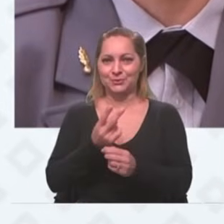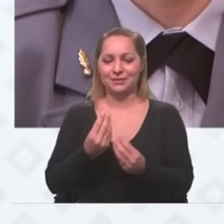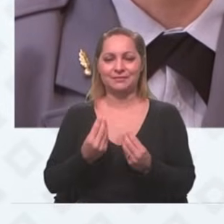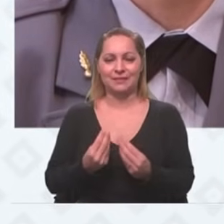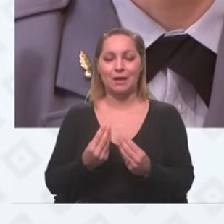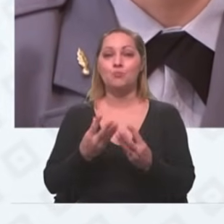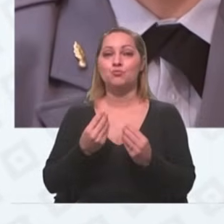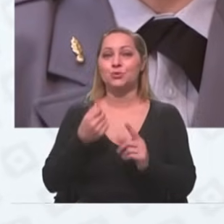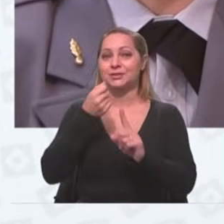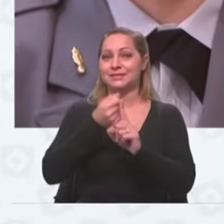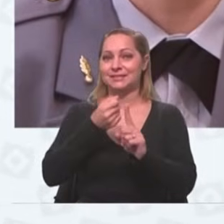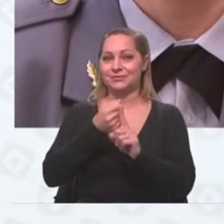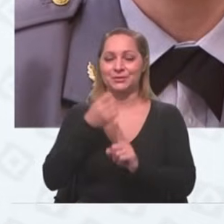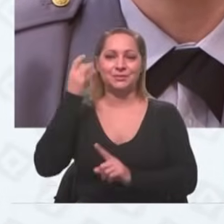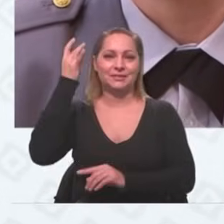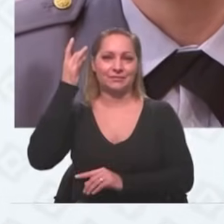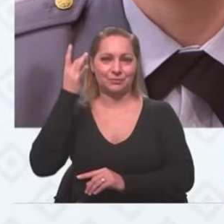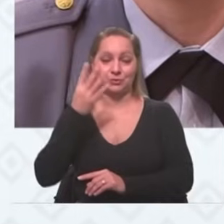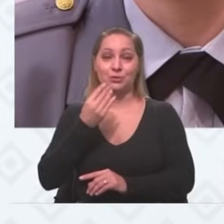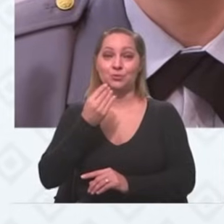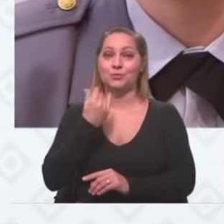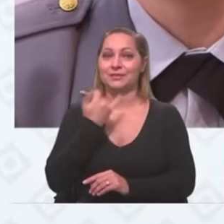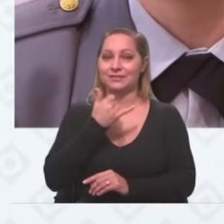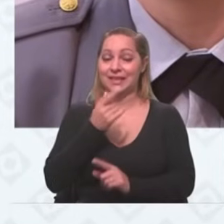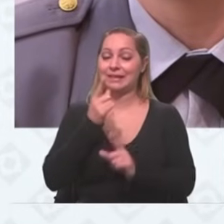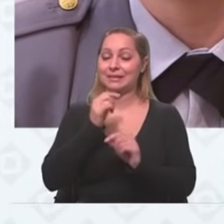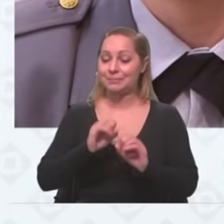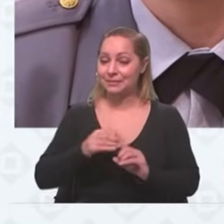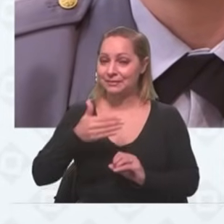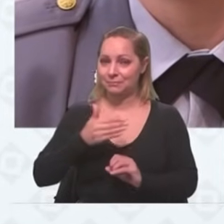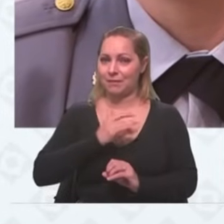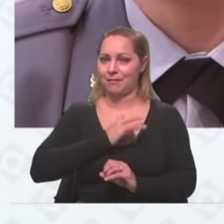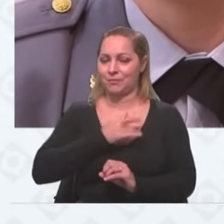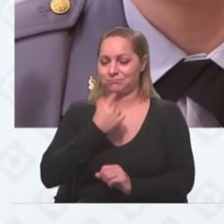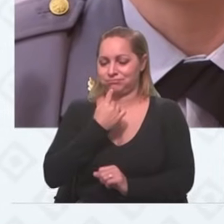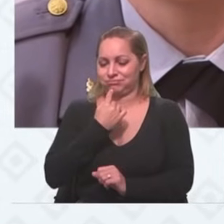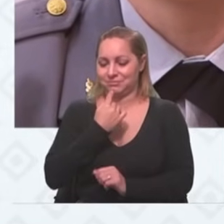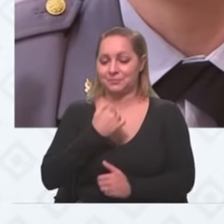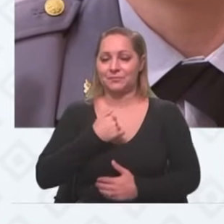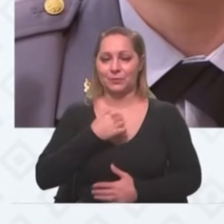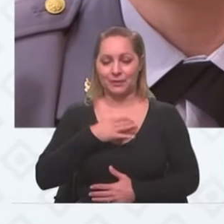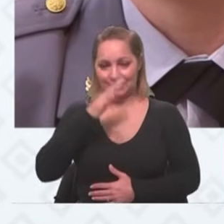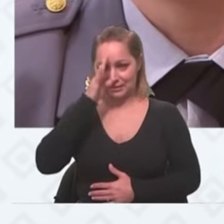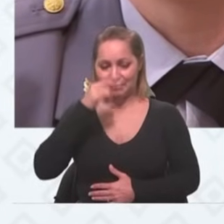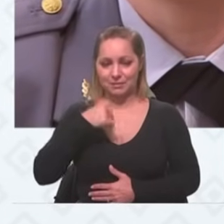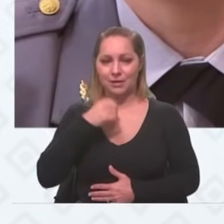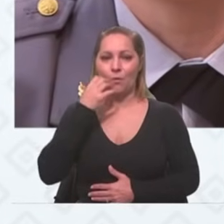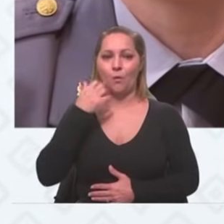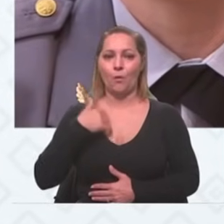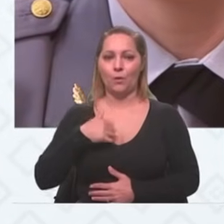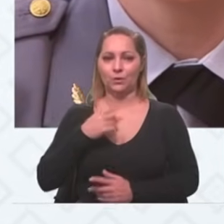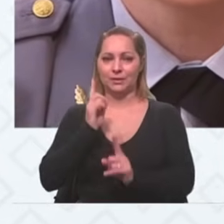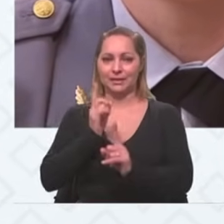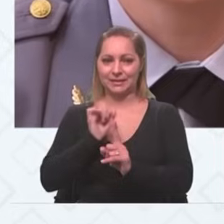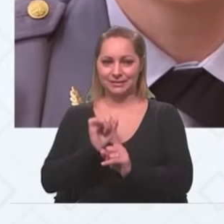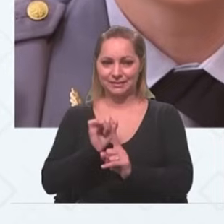aventuras, muita felicidade e, sobretudo, muito amor. Quero que saibas o imenso orgulho que sinto em ti e